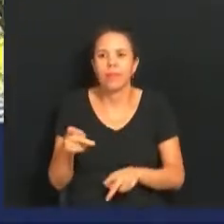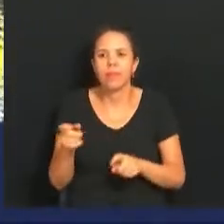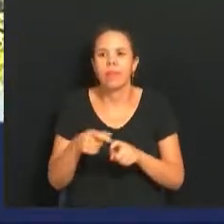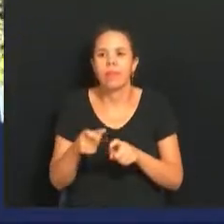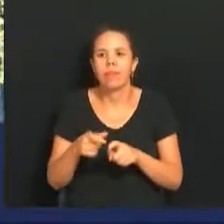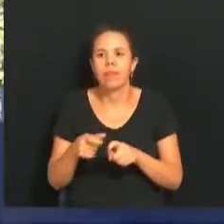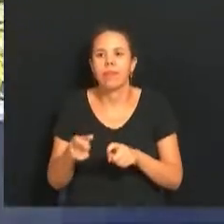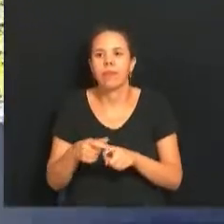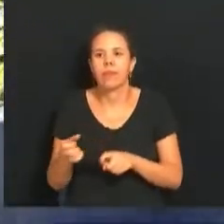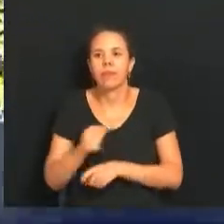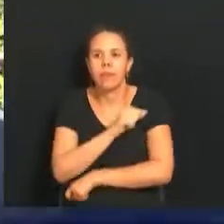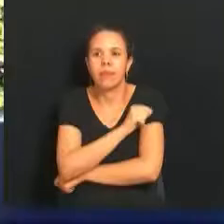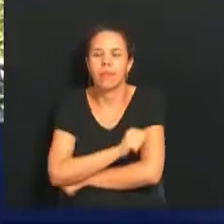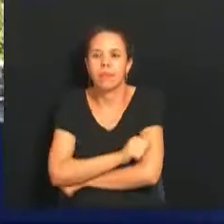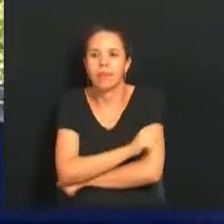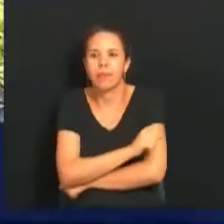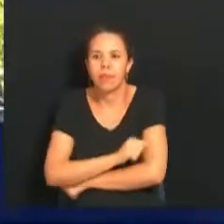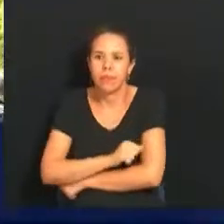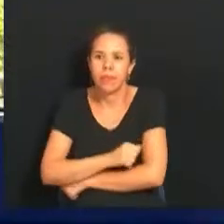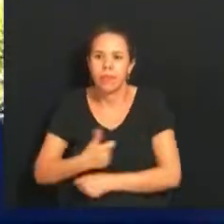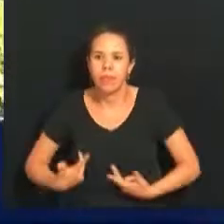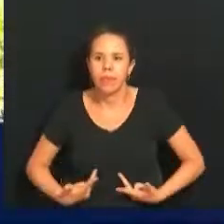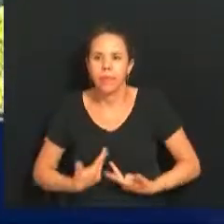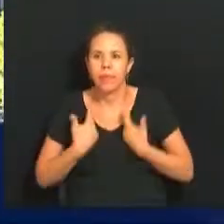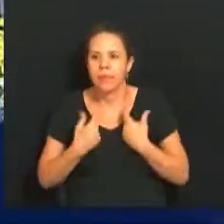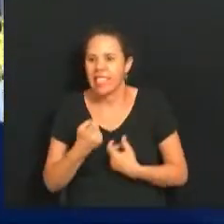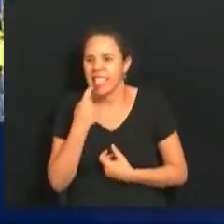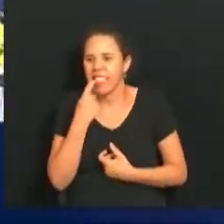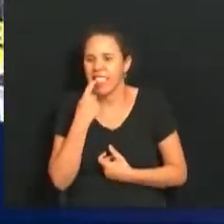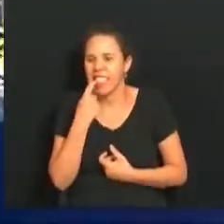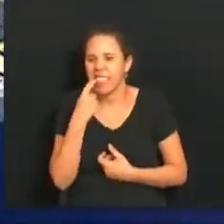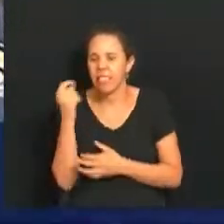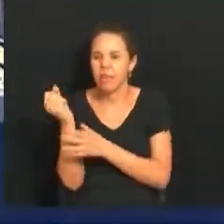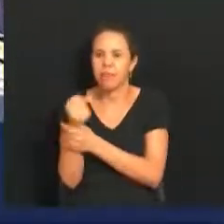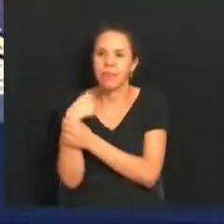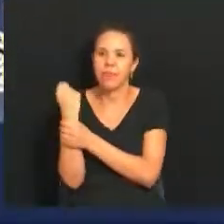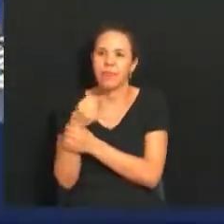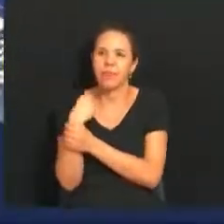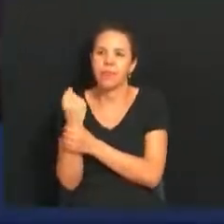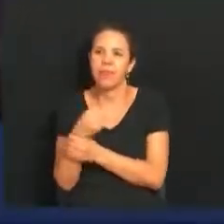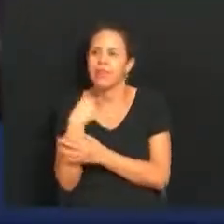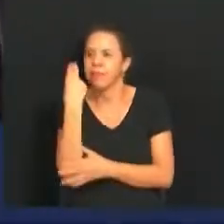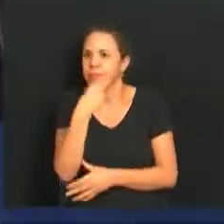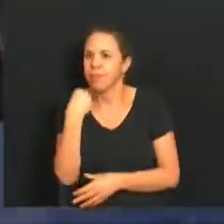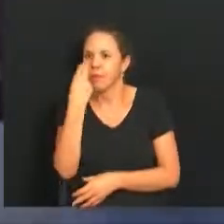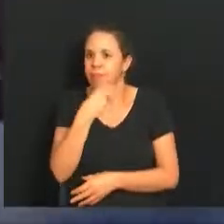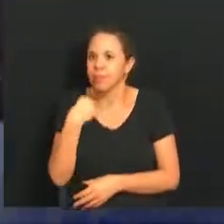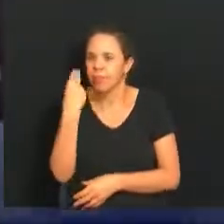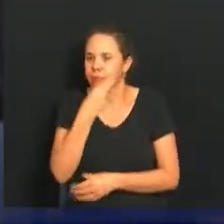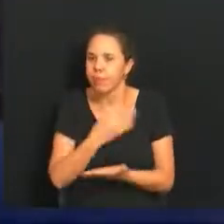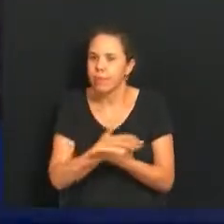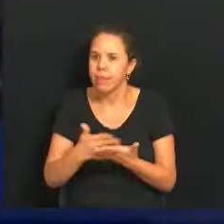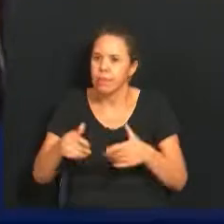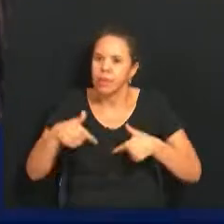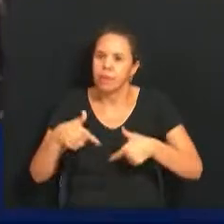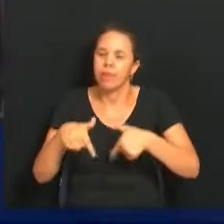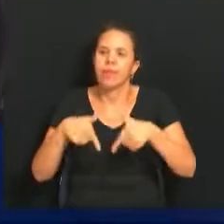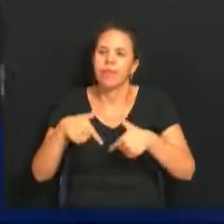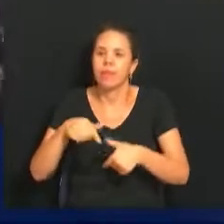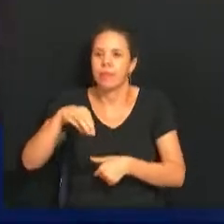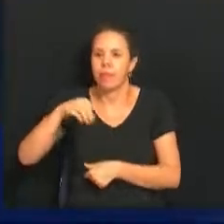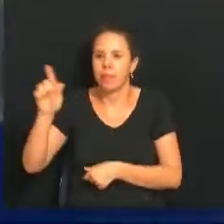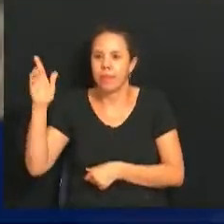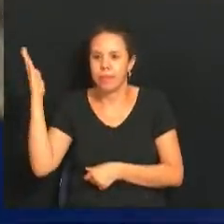médicos, enfermeiros, cirurgiões dentistas, fisioterapeutas e nutricionistas, vão atuar na rede Mário